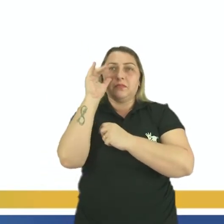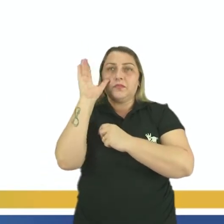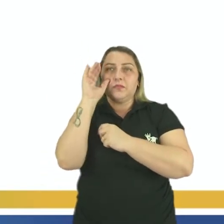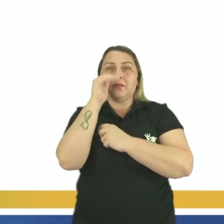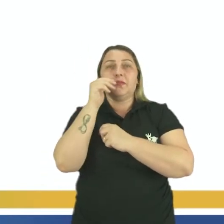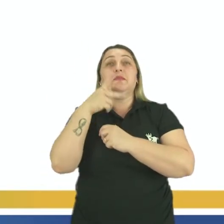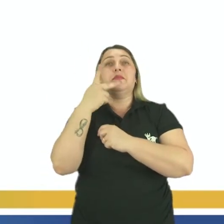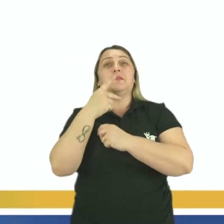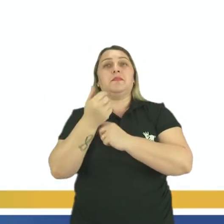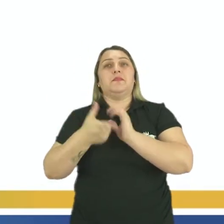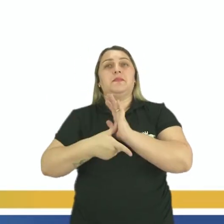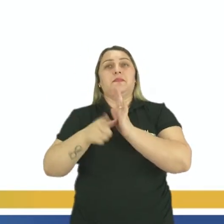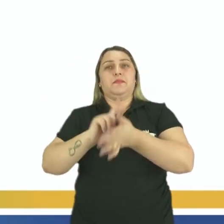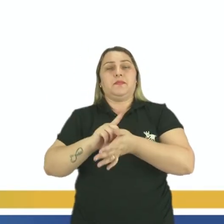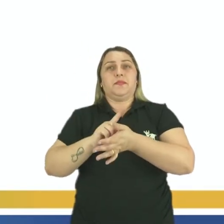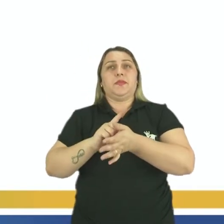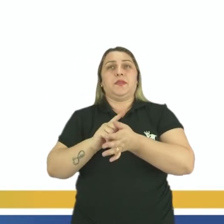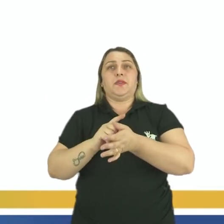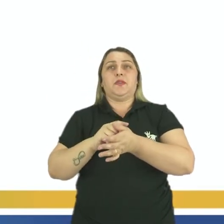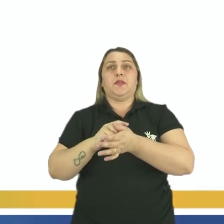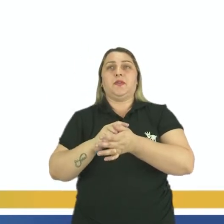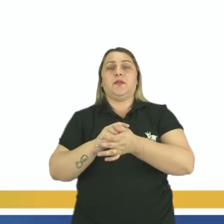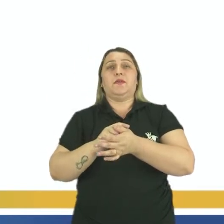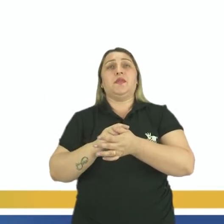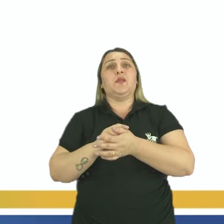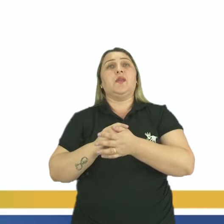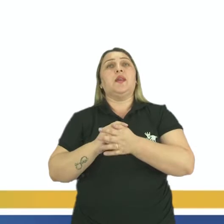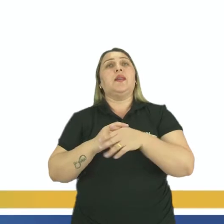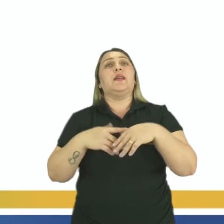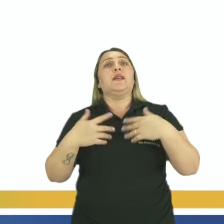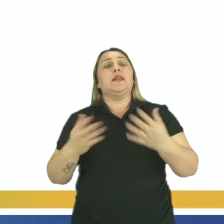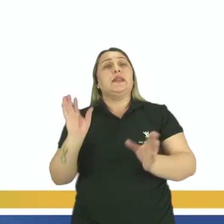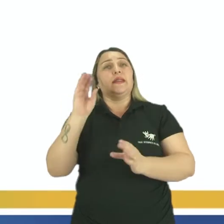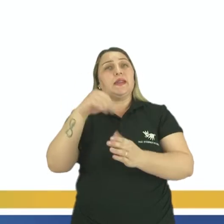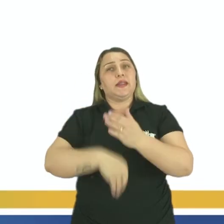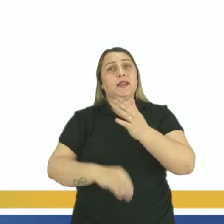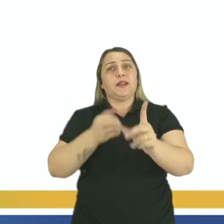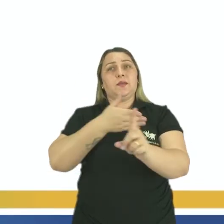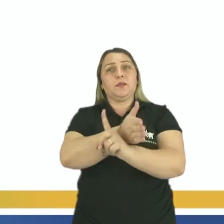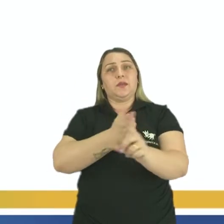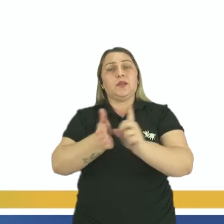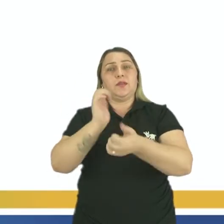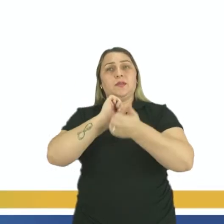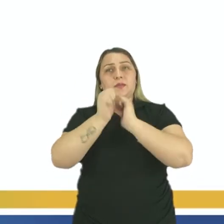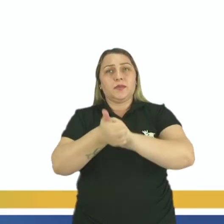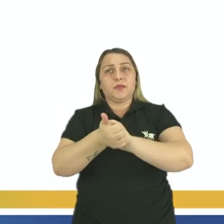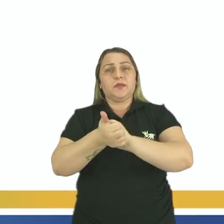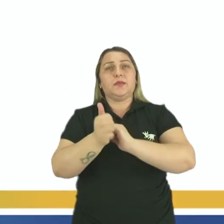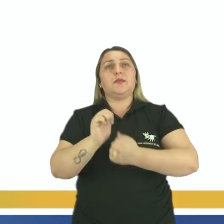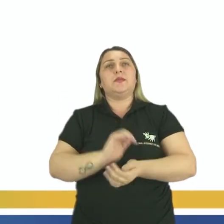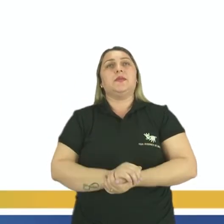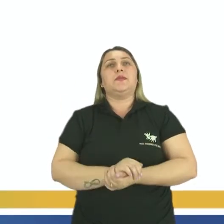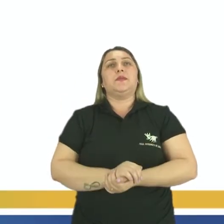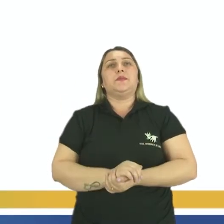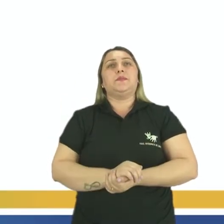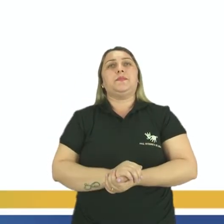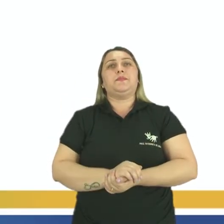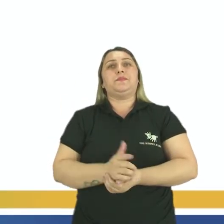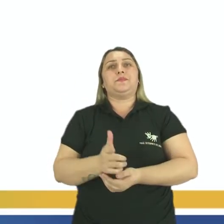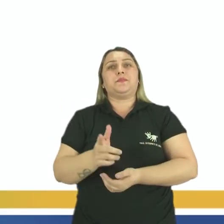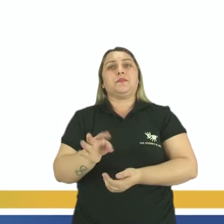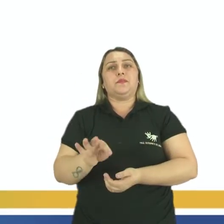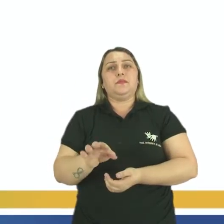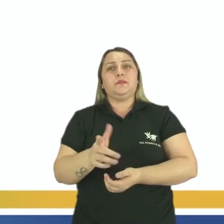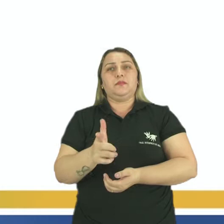citou anteriormente e que a gente não se liga muito, é que dentro da modalidade esportiva do tiro,